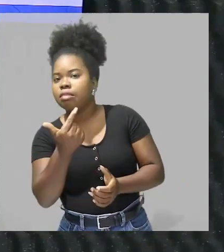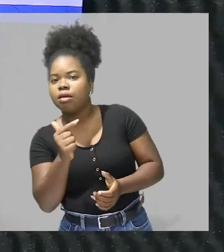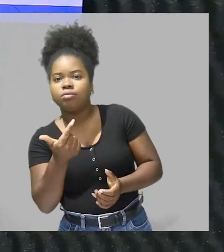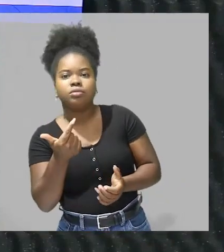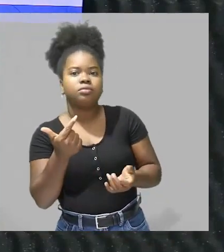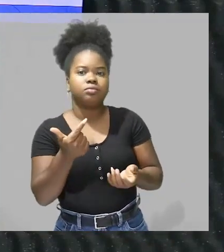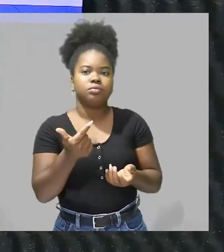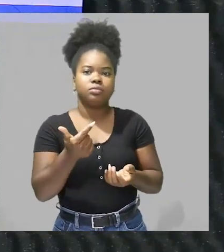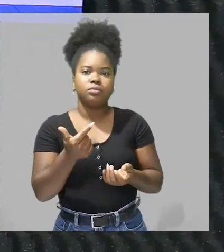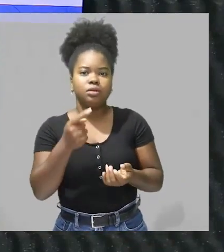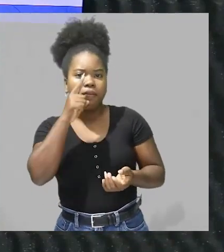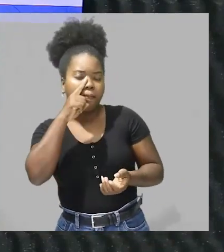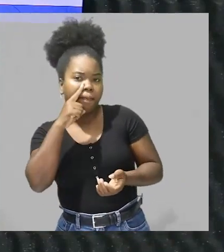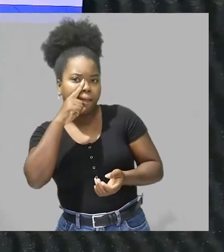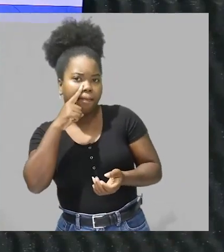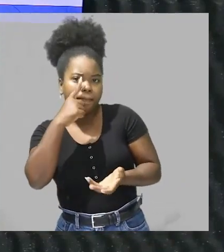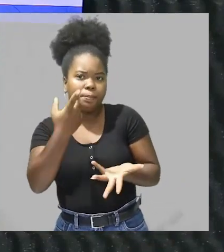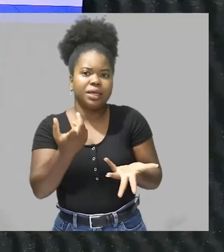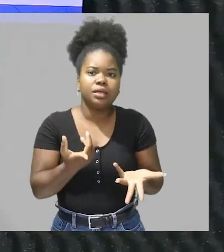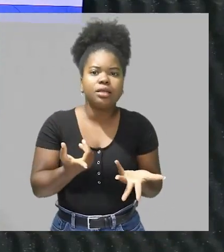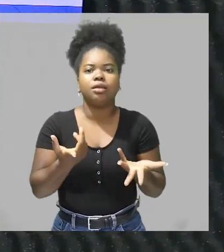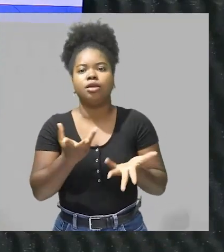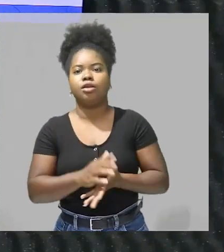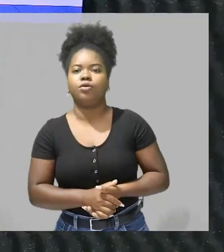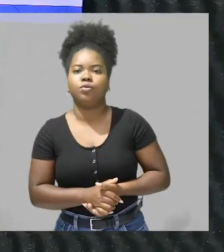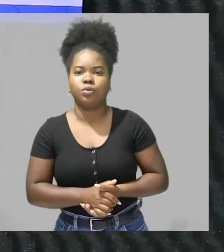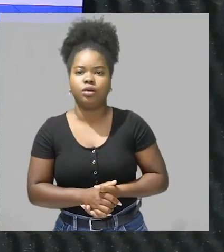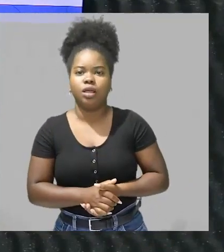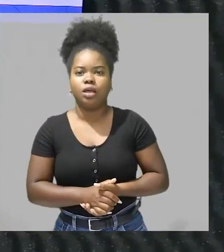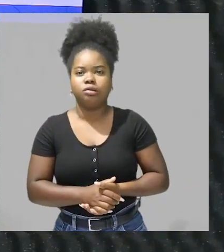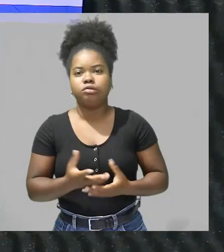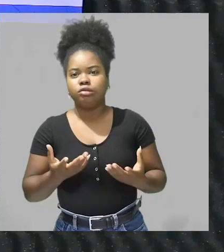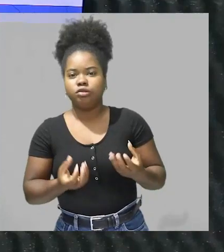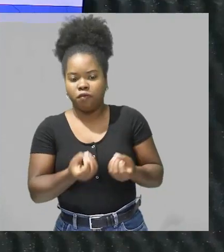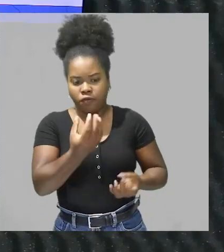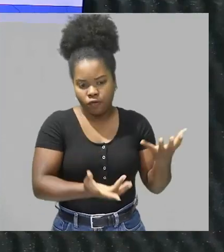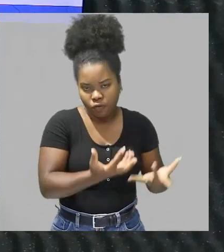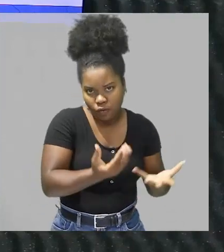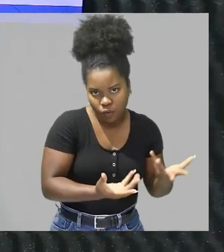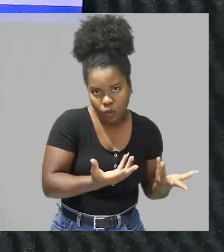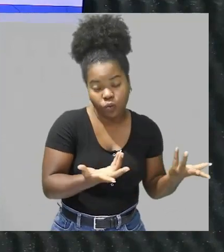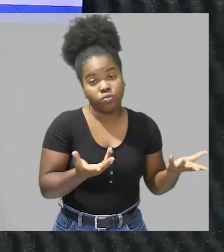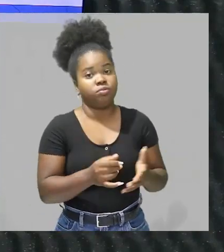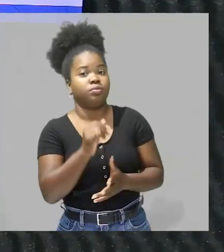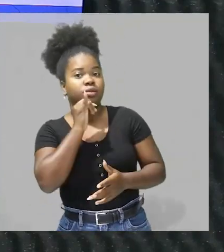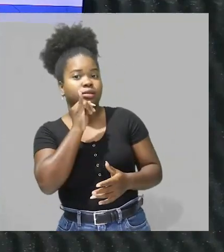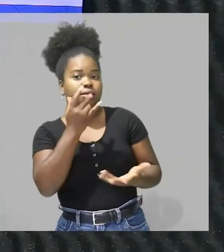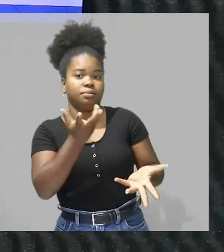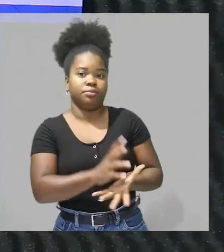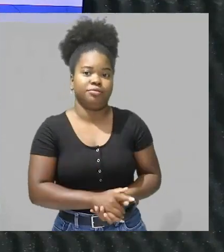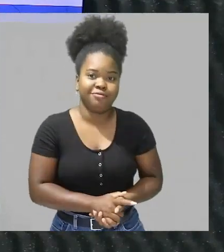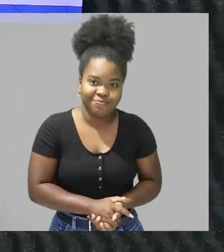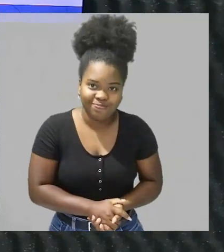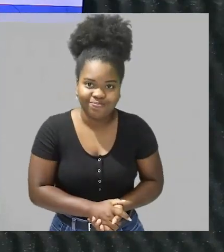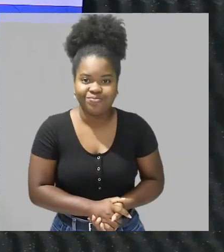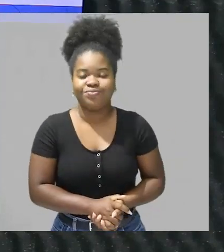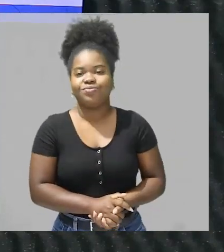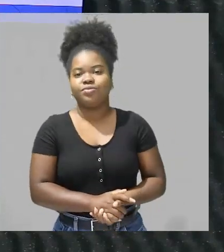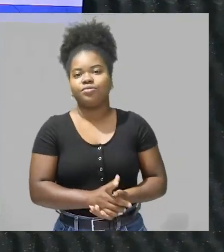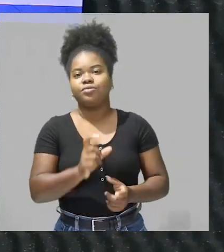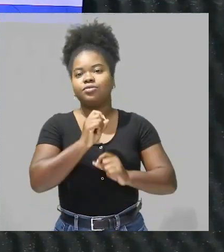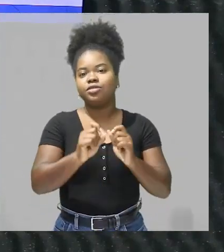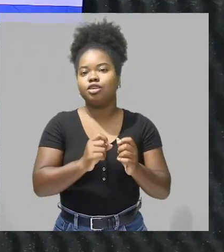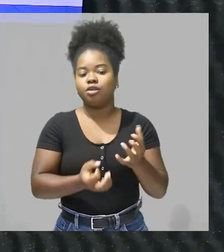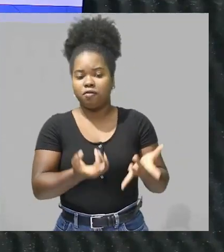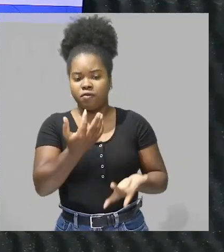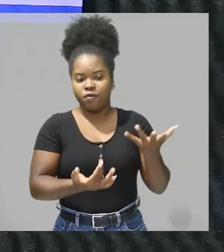alastrar rapidamente antes mesmo de ser percebida pelas vítimas é o que as autoridades estão chamando de fogo